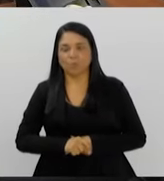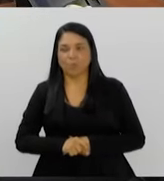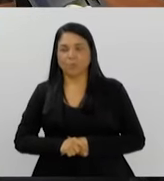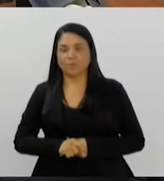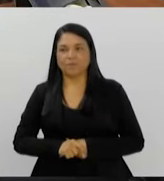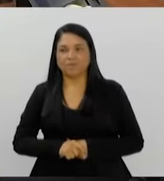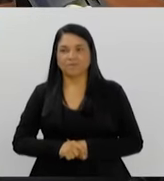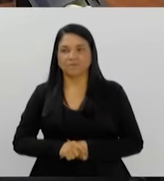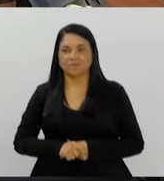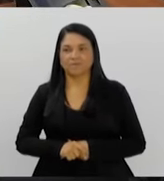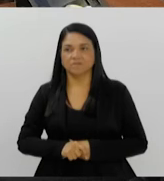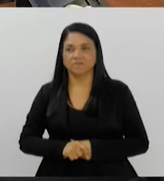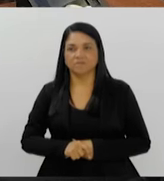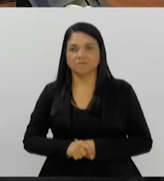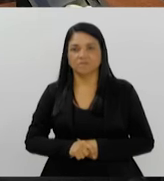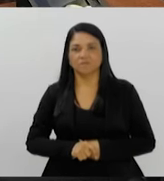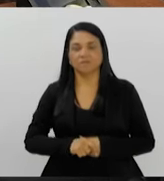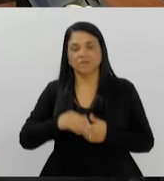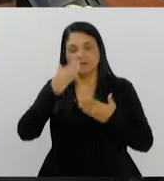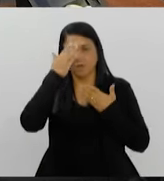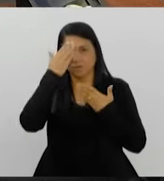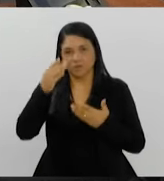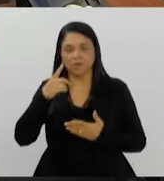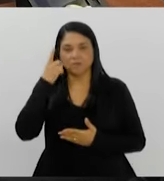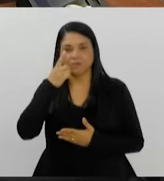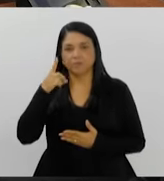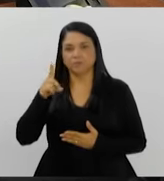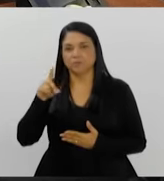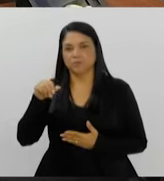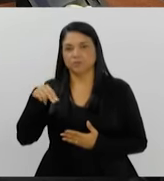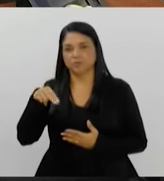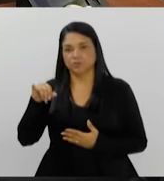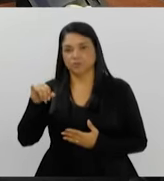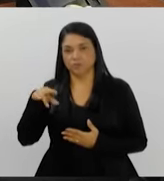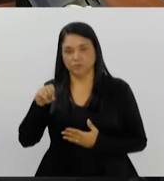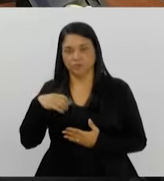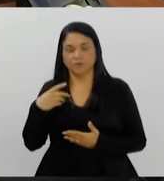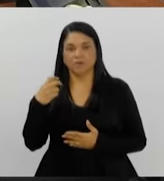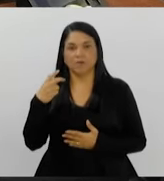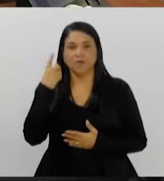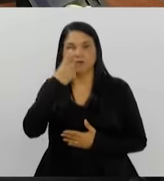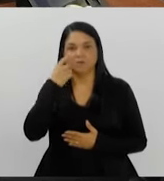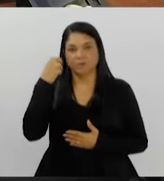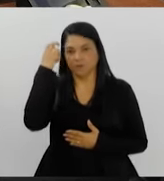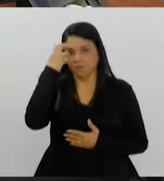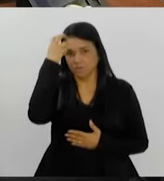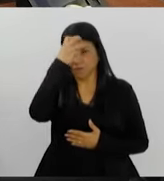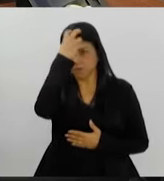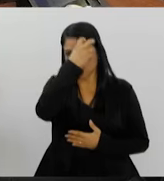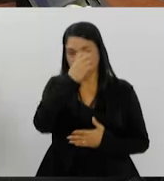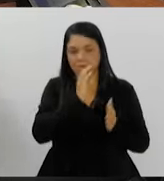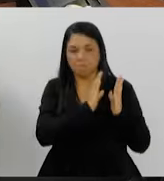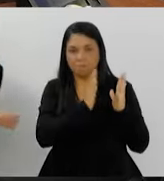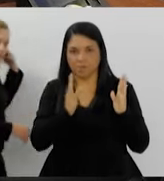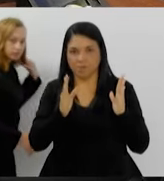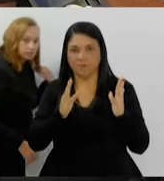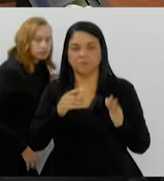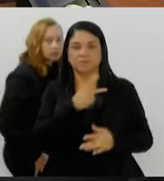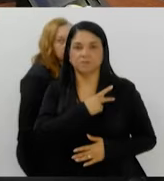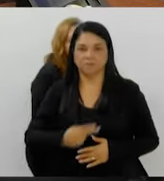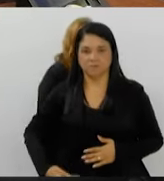presidente pode muito obrigado Deputado Dino deputada Verônica pela ordem Presidente